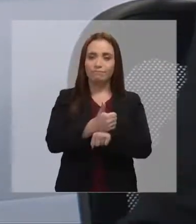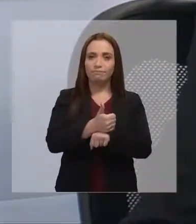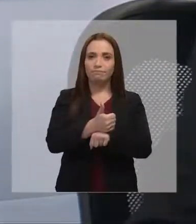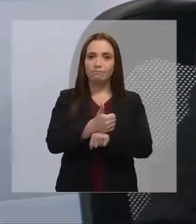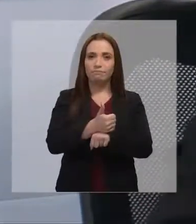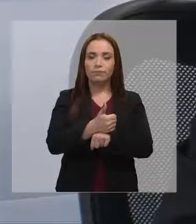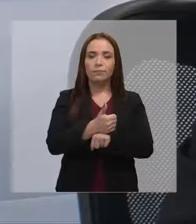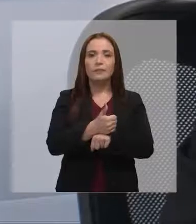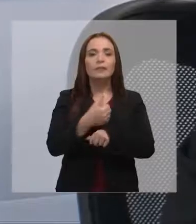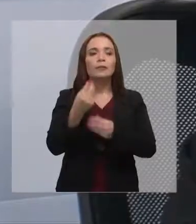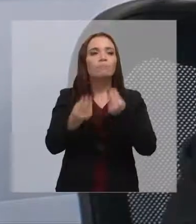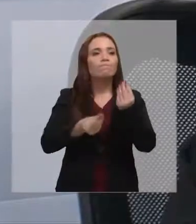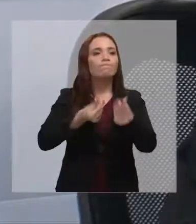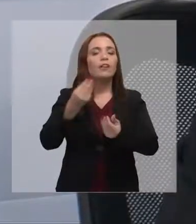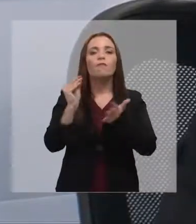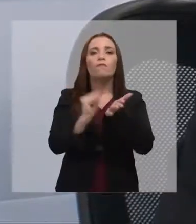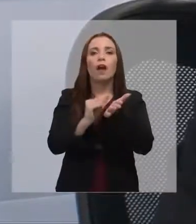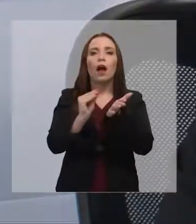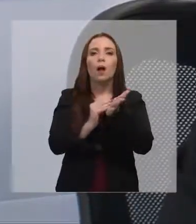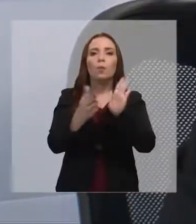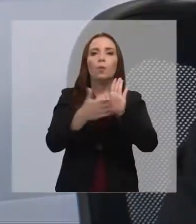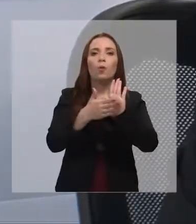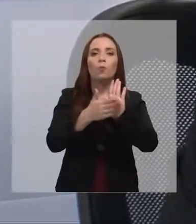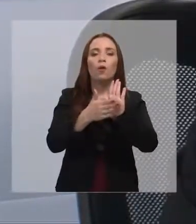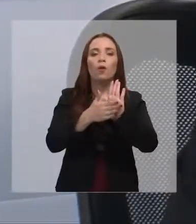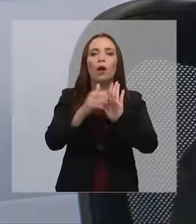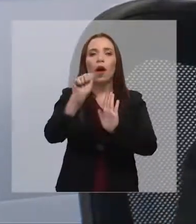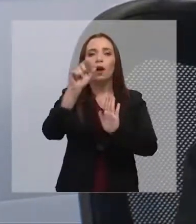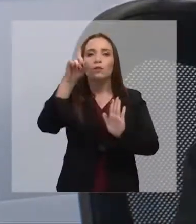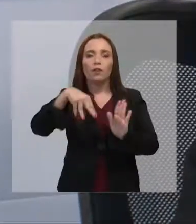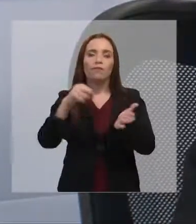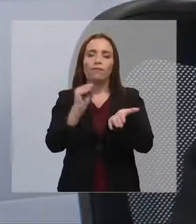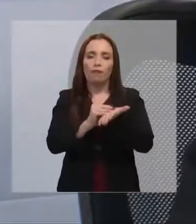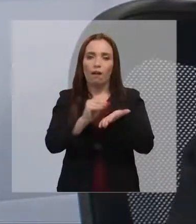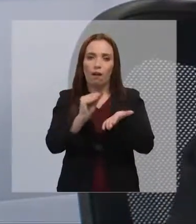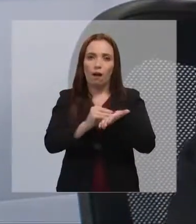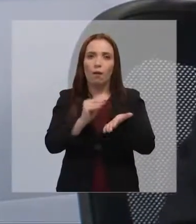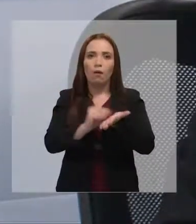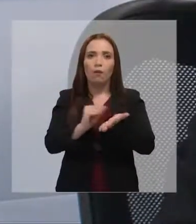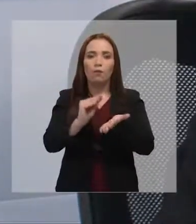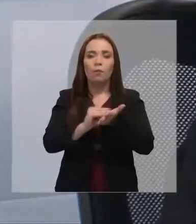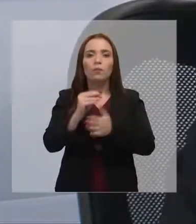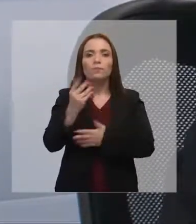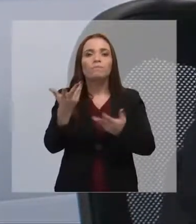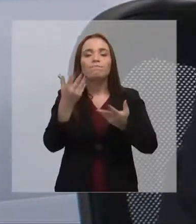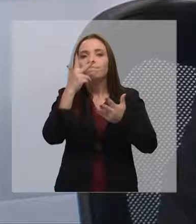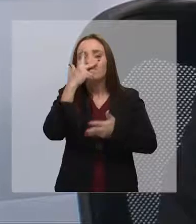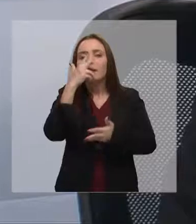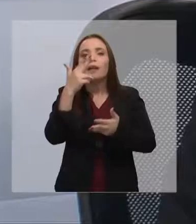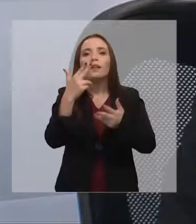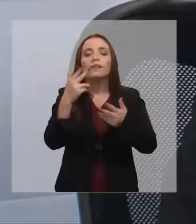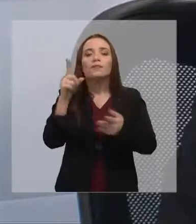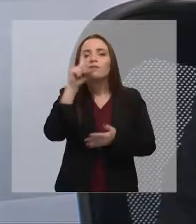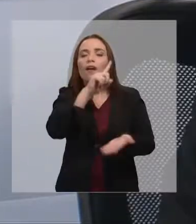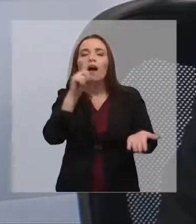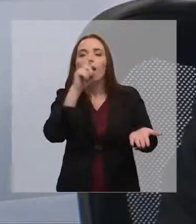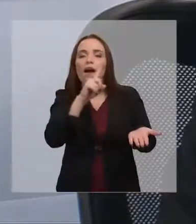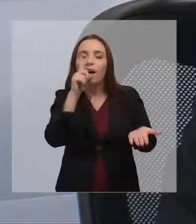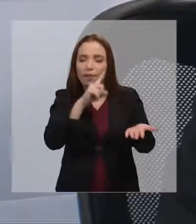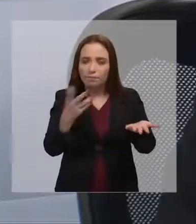você não encontra um modelo administrativo. Você nota que há um vazio muito